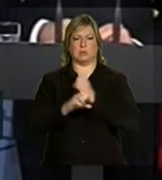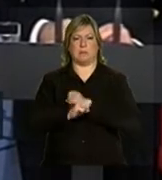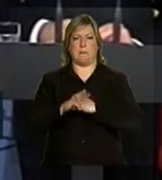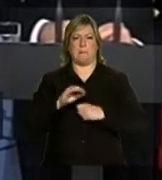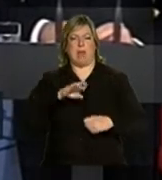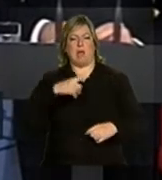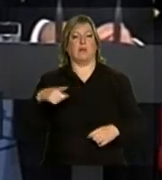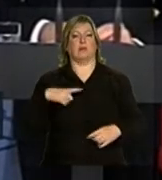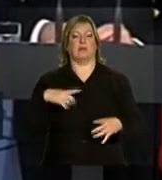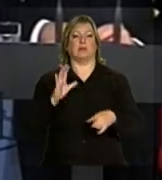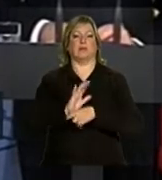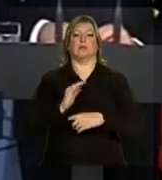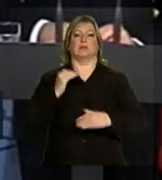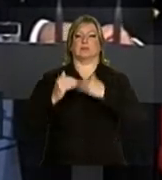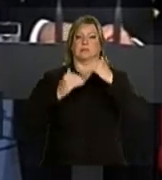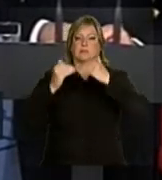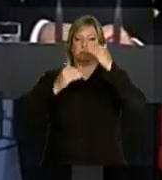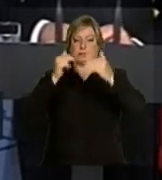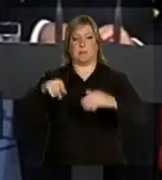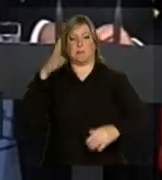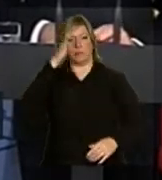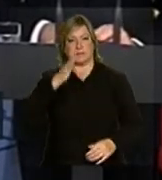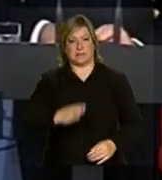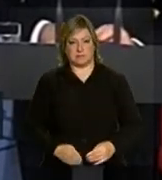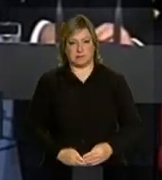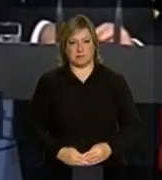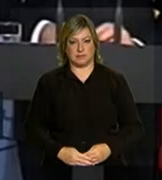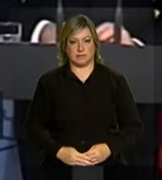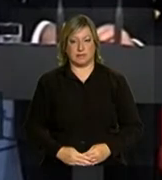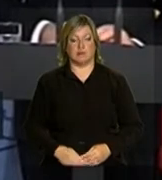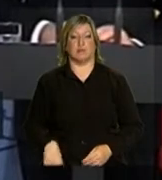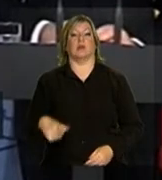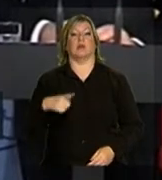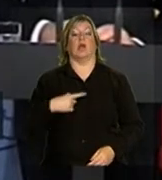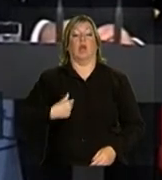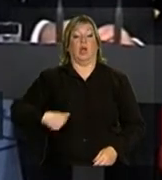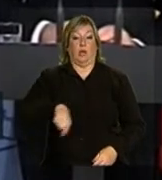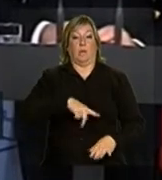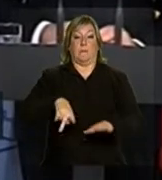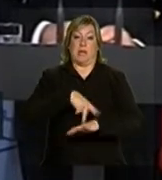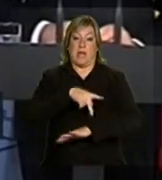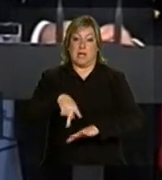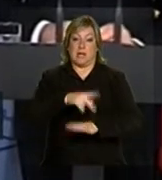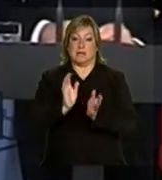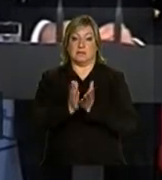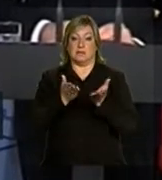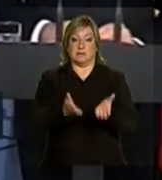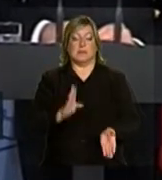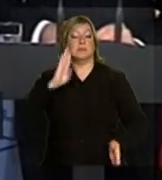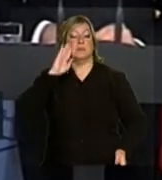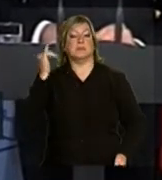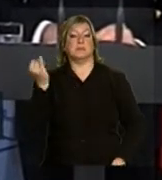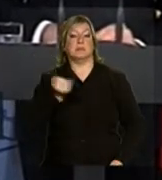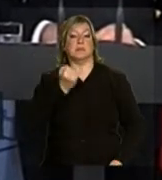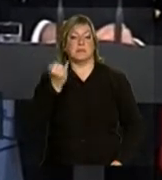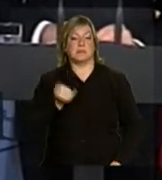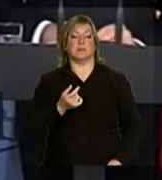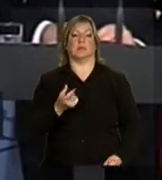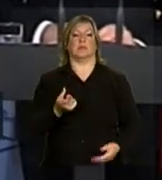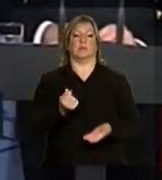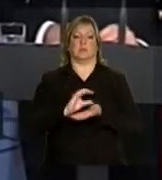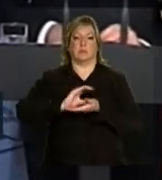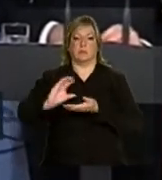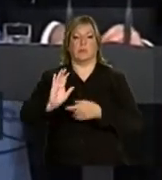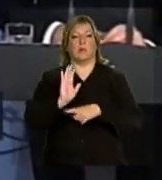o desenvolvimento do Brasil. O nosso país, por sua parte, é um dos principais investidores na